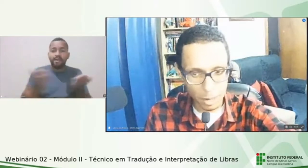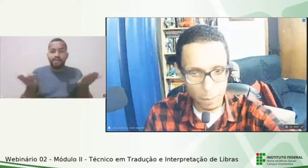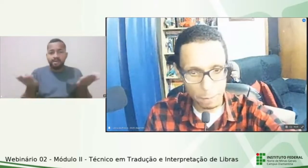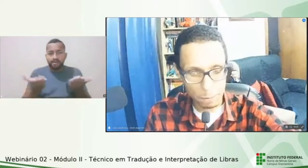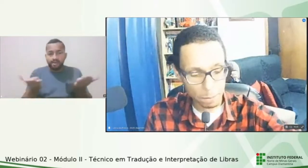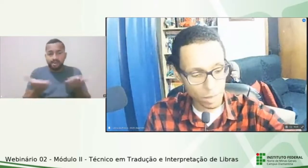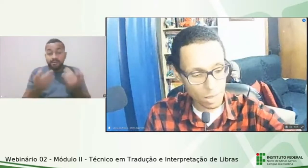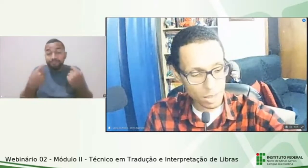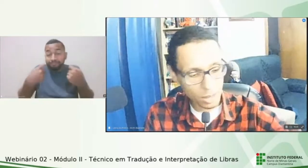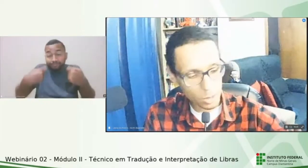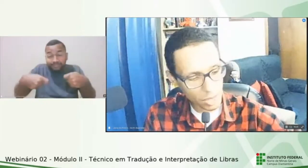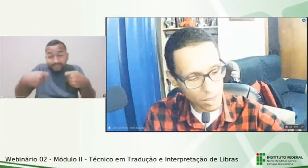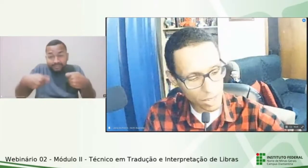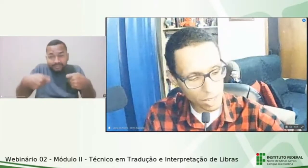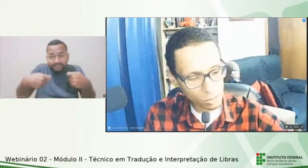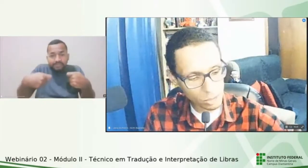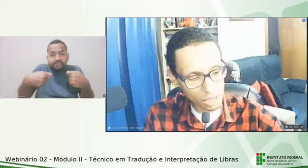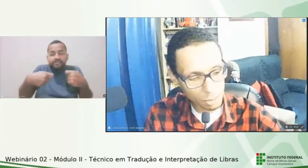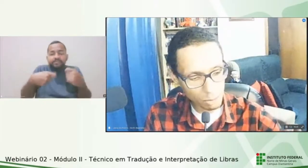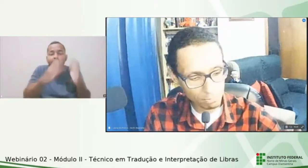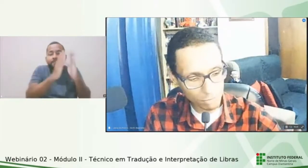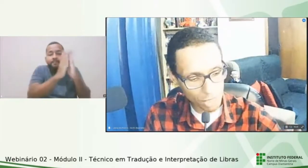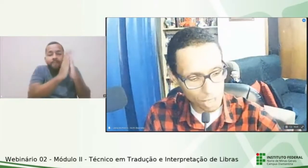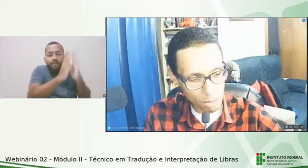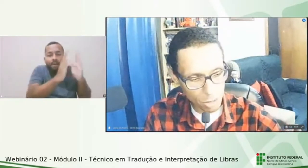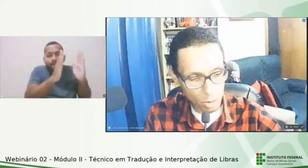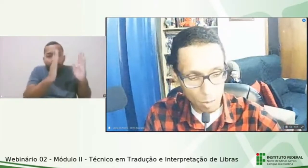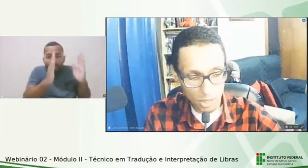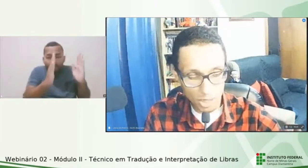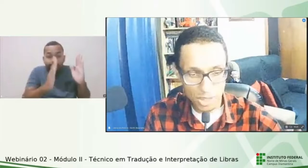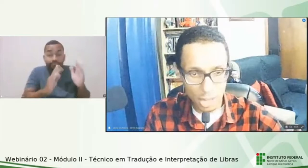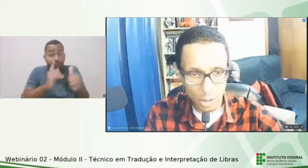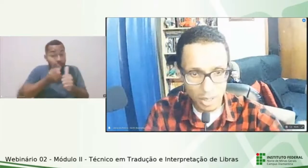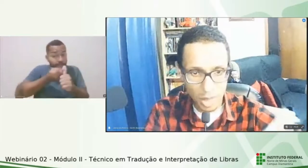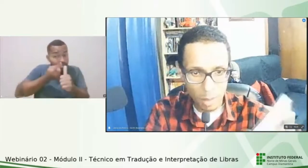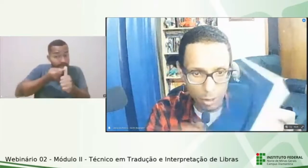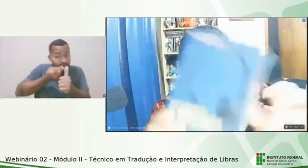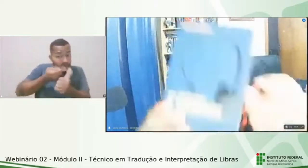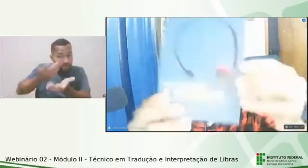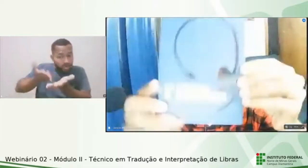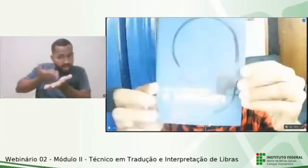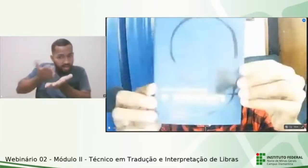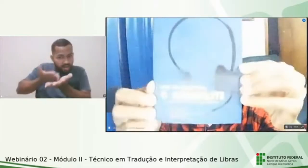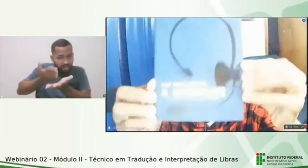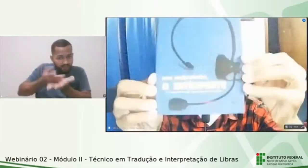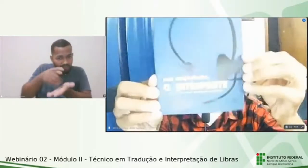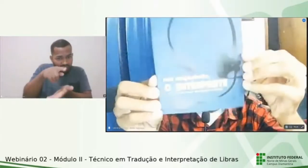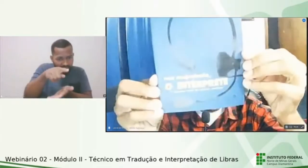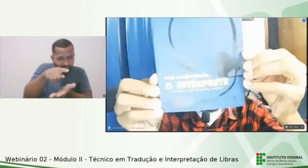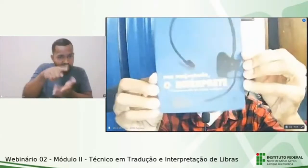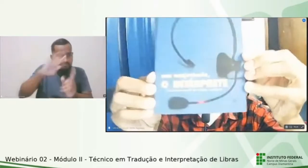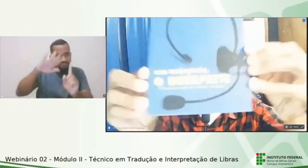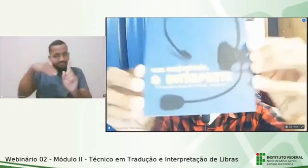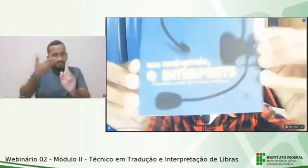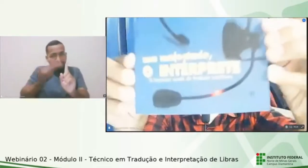biblioteca. Então eu tenho aqui um livro que chama Sua Majestade ou Intérprete.